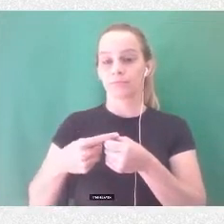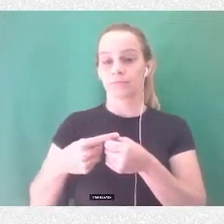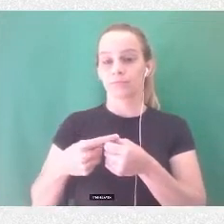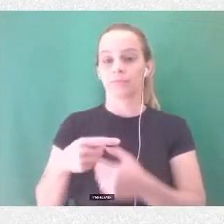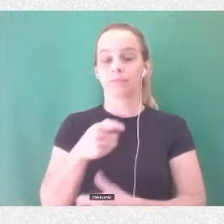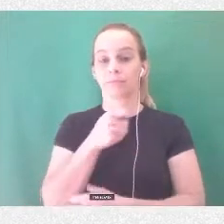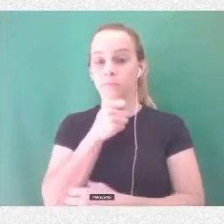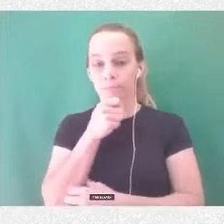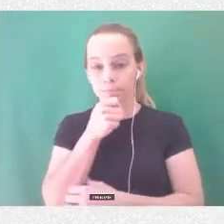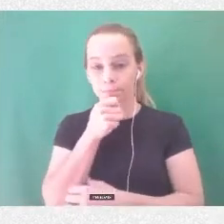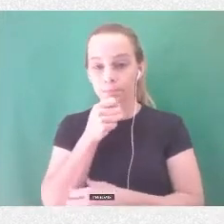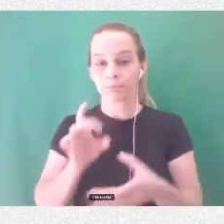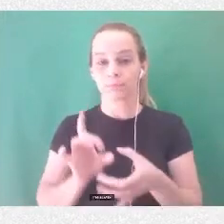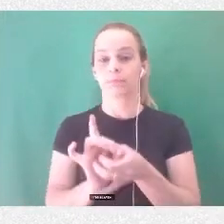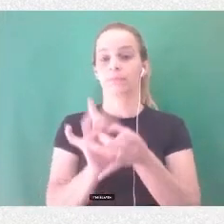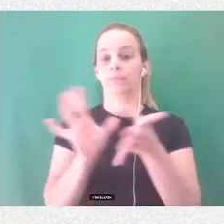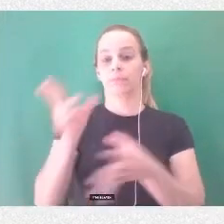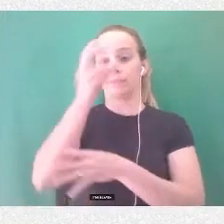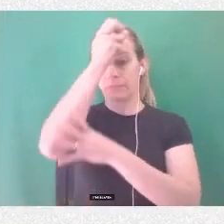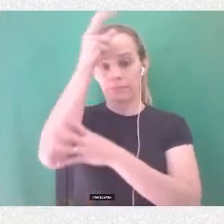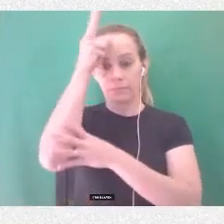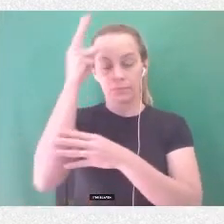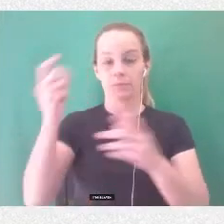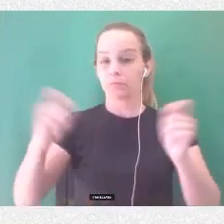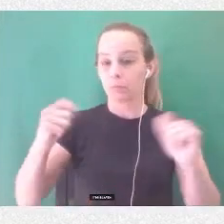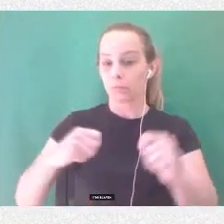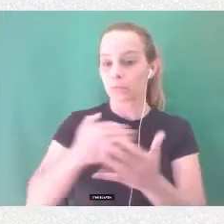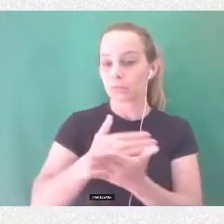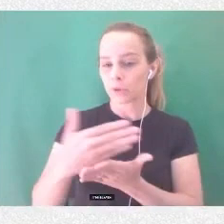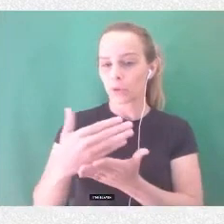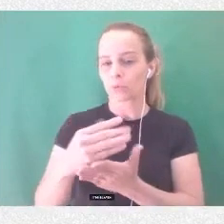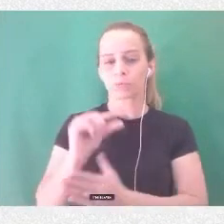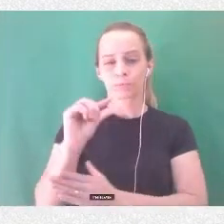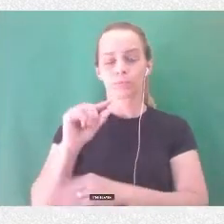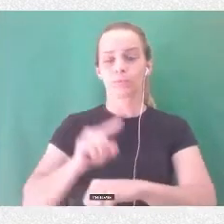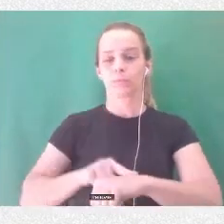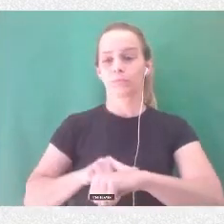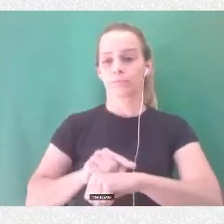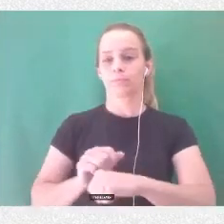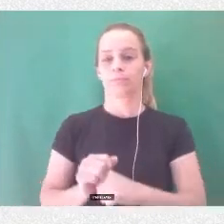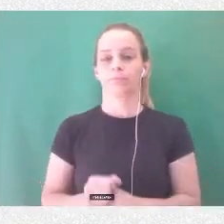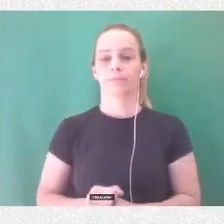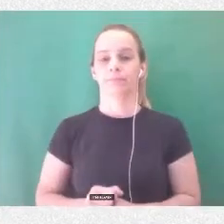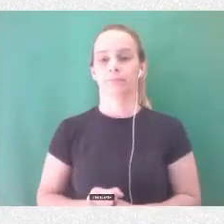microfone para que o prefeito possa falar. Vamos só aguardar alguns instantes.